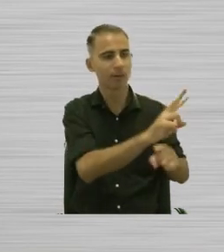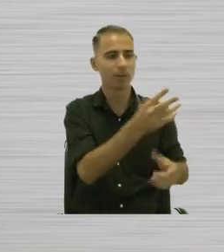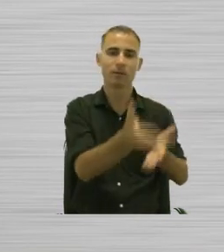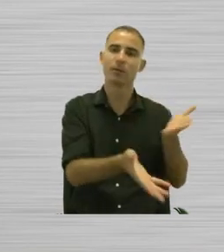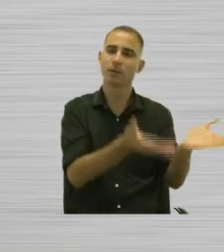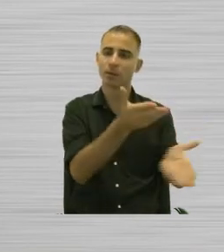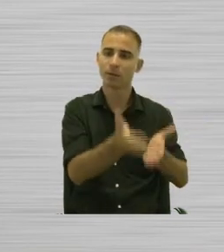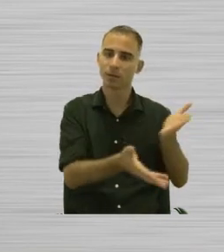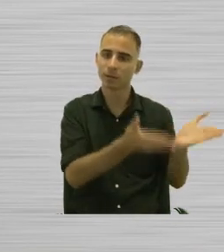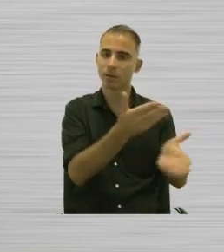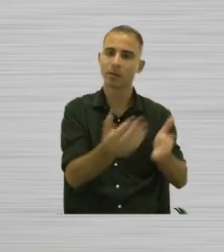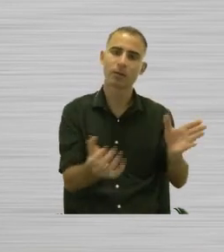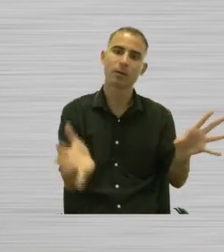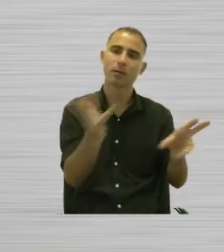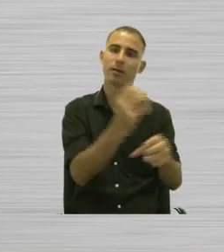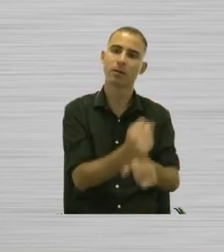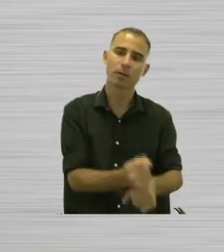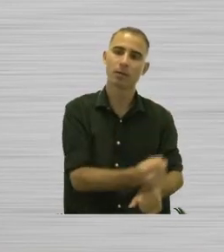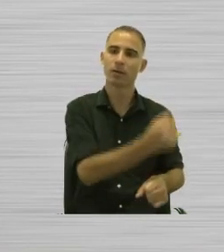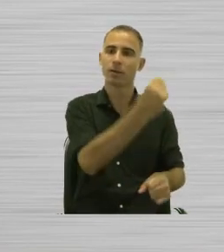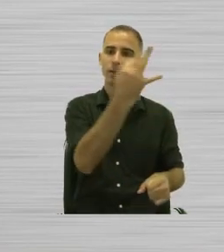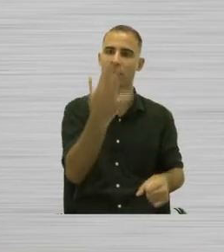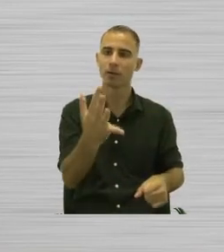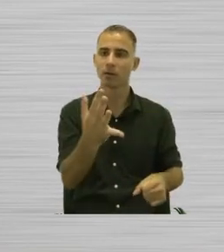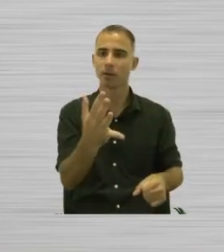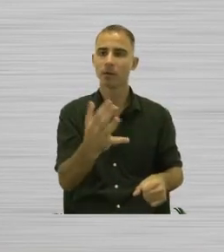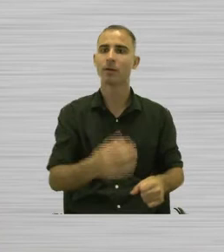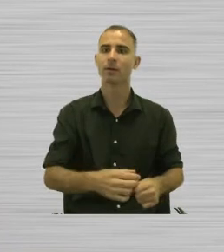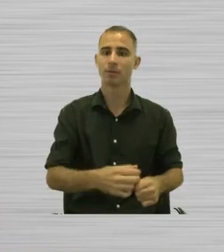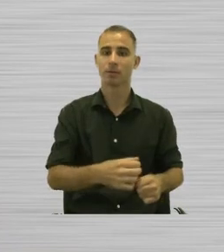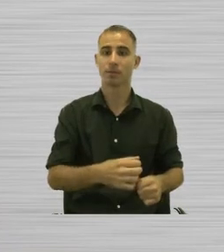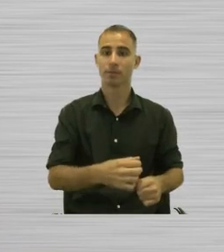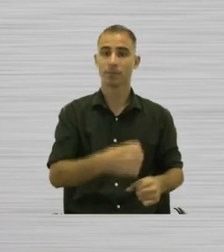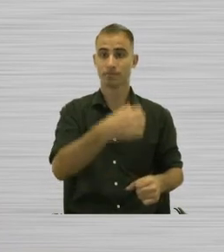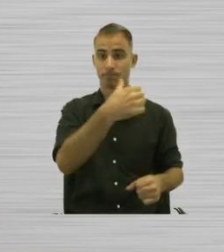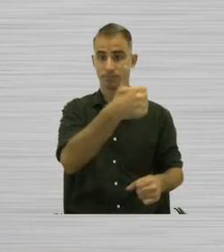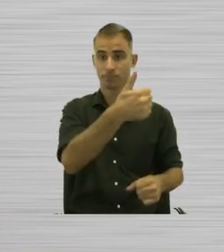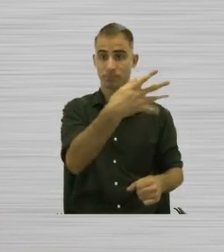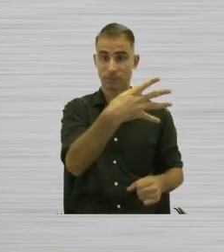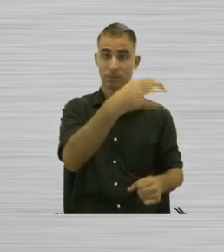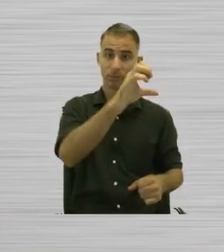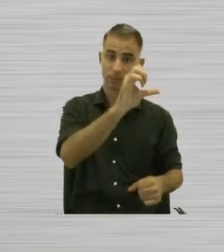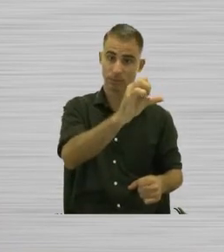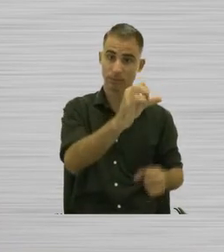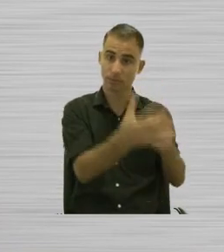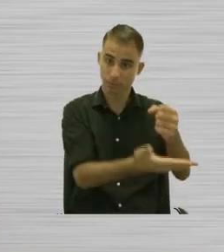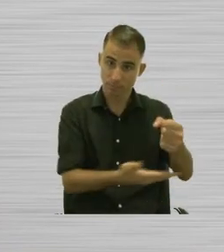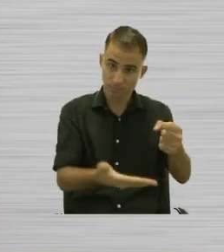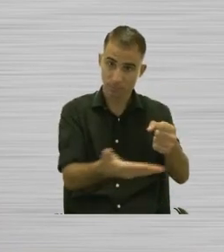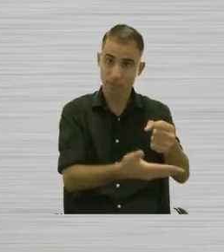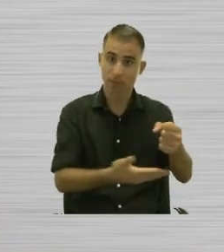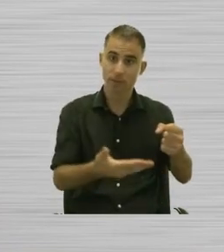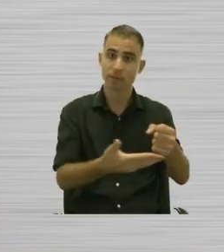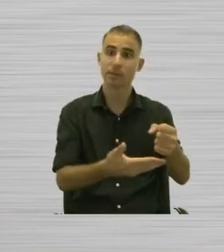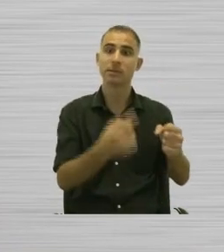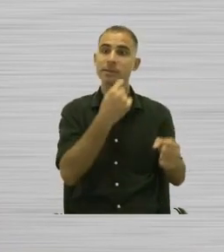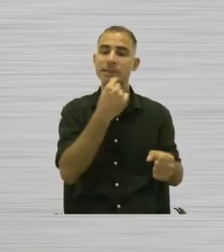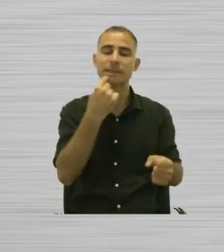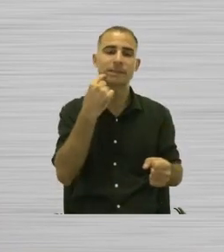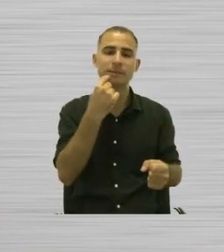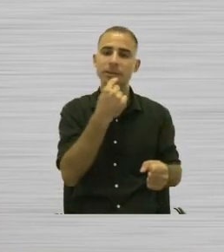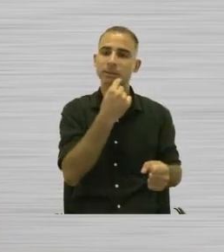7.733 atendimentos, procedimentos na parte de odontologia, nas nossas equipes de saúde bucal. No